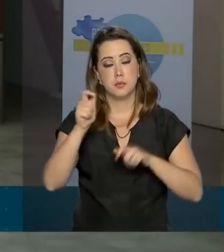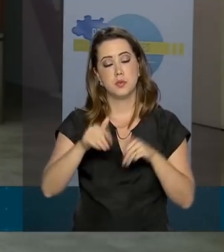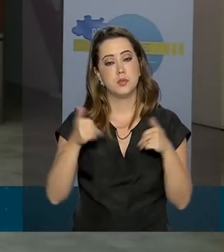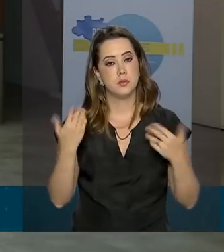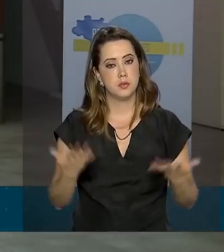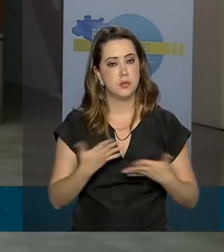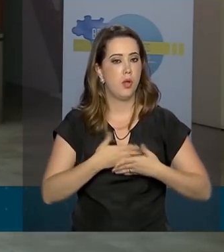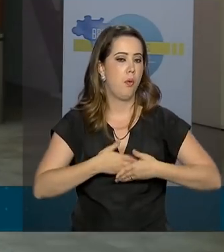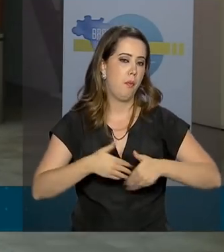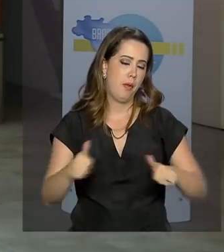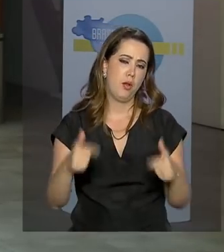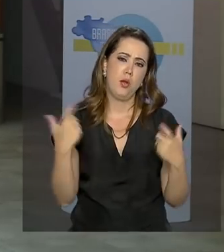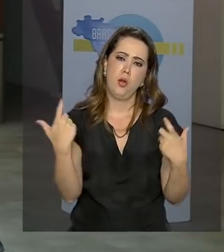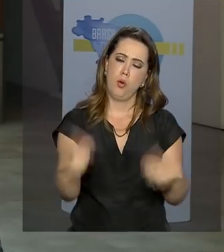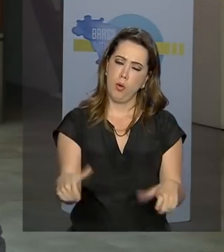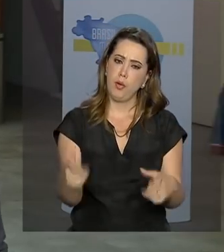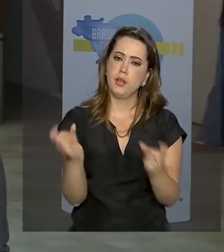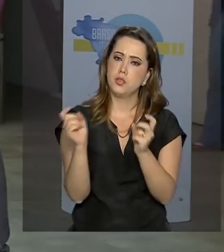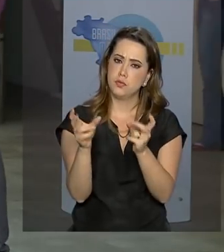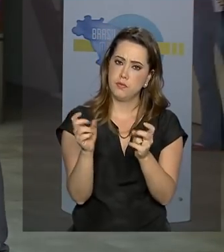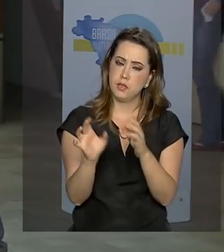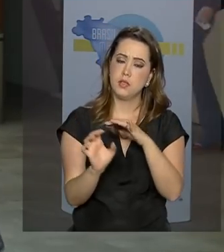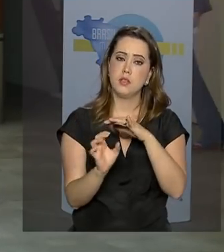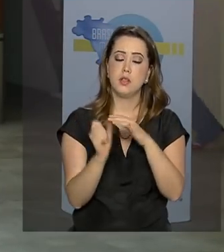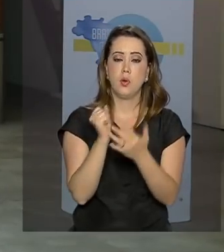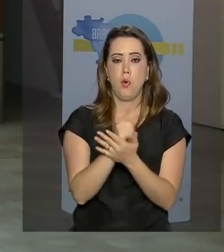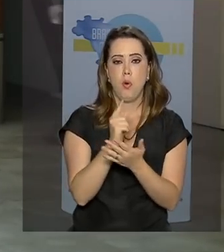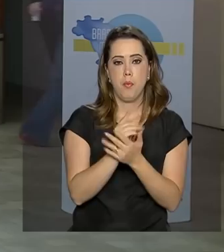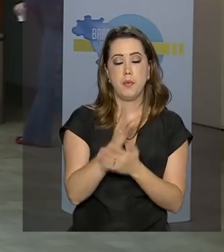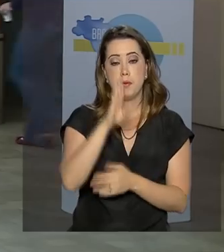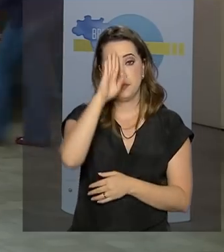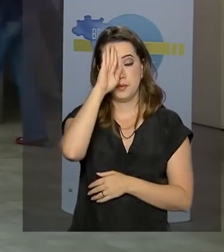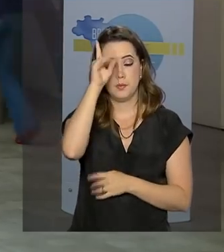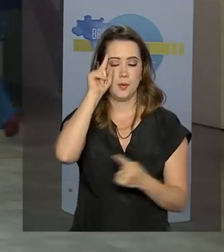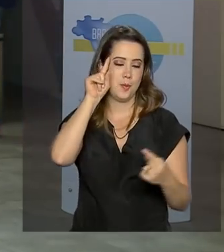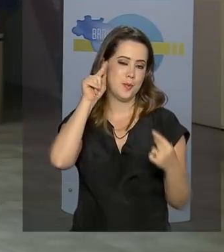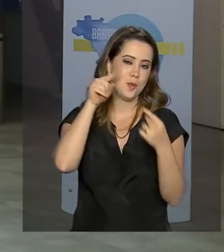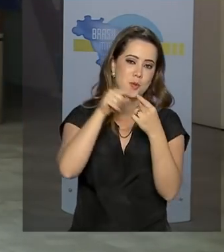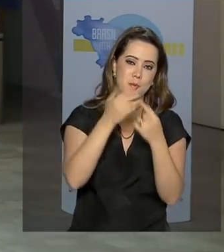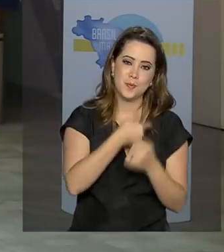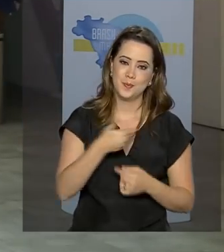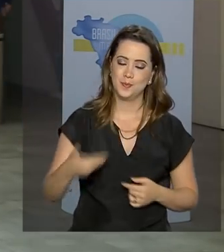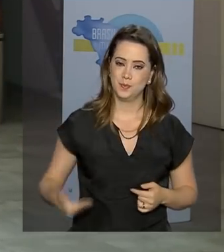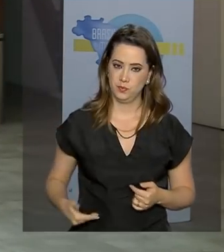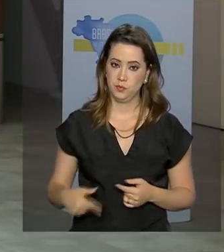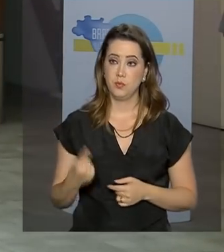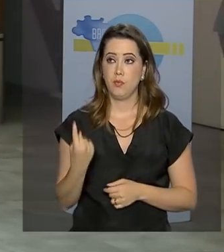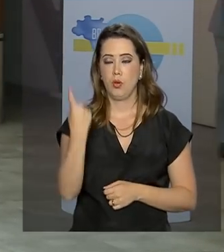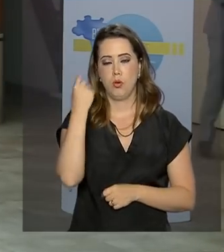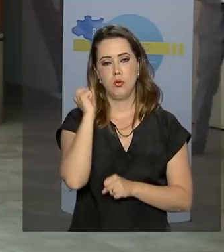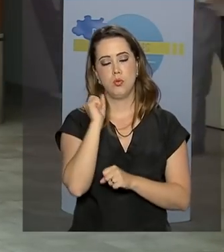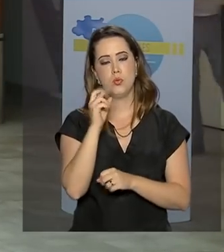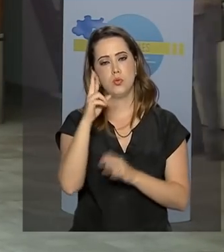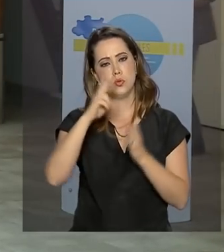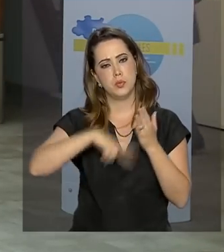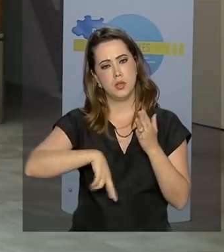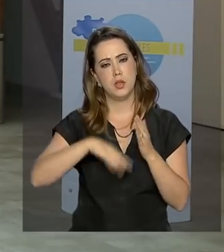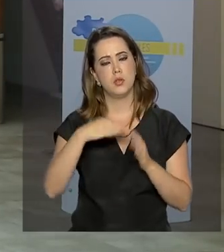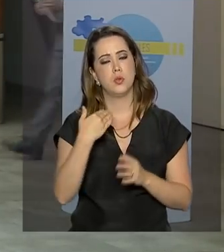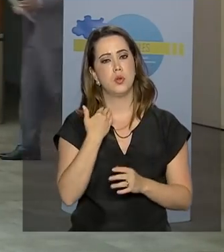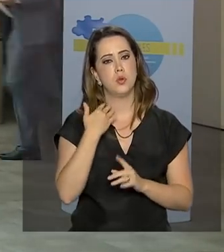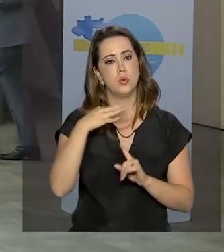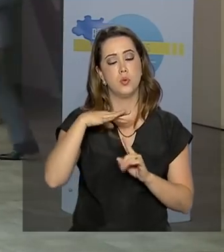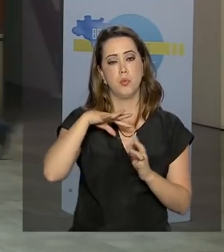assim melhorar o ambiente de negócios no país estão entre as principais metas do governo. No último relatório do Banco Mundial